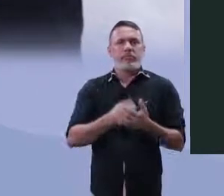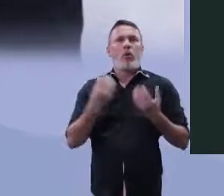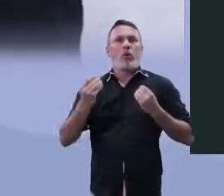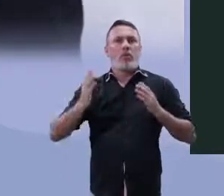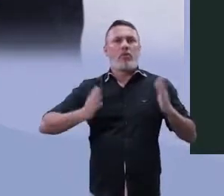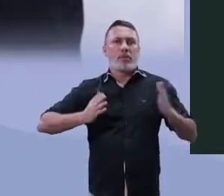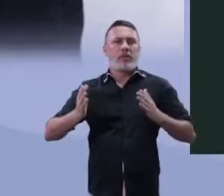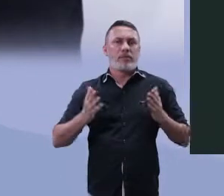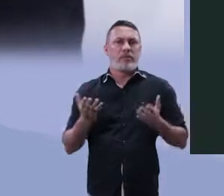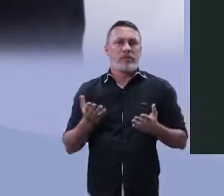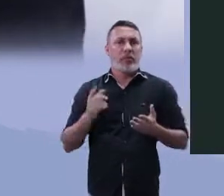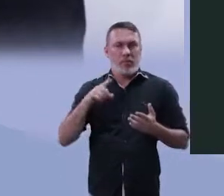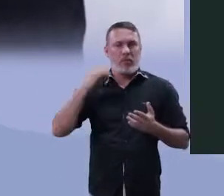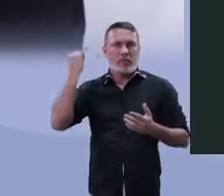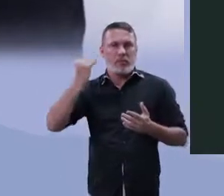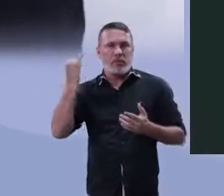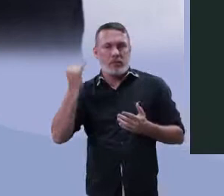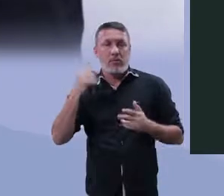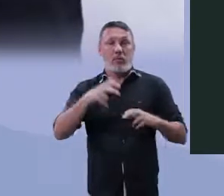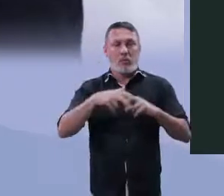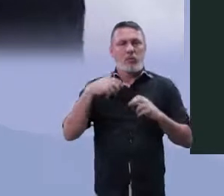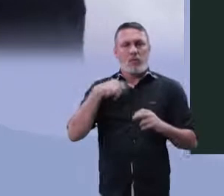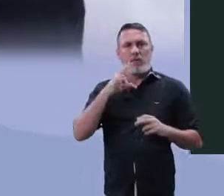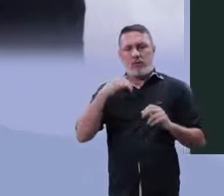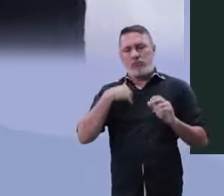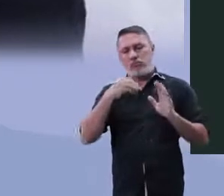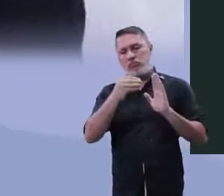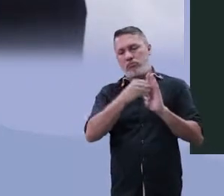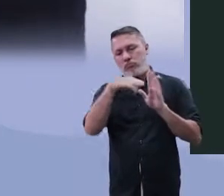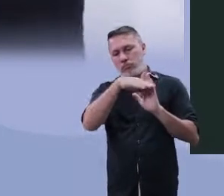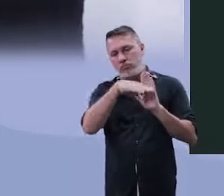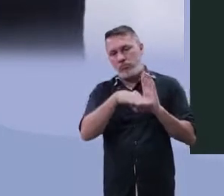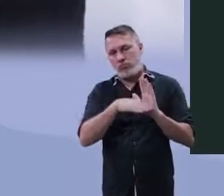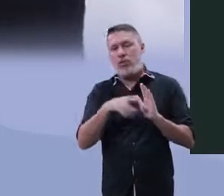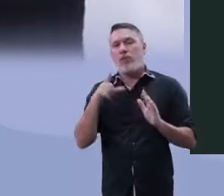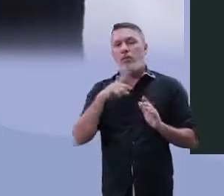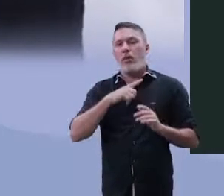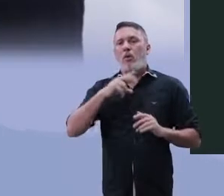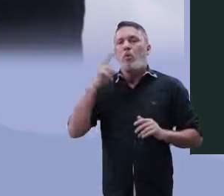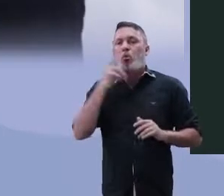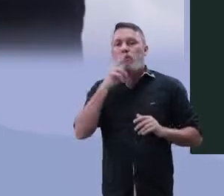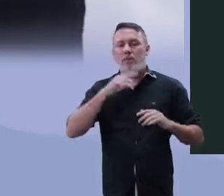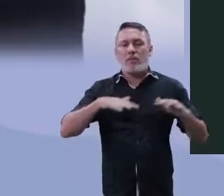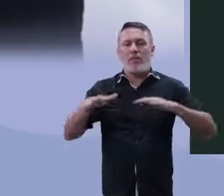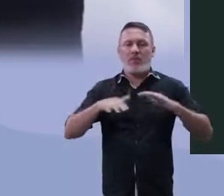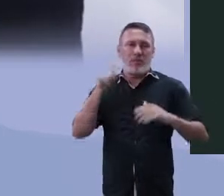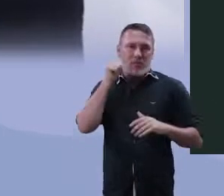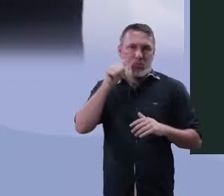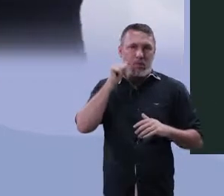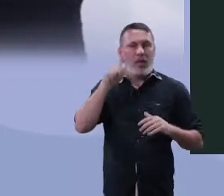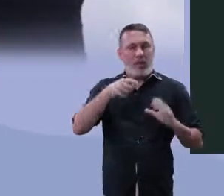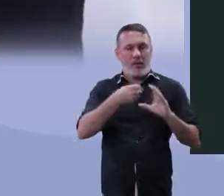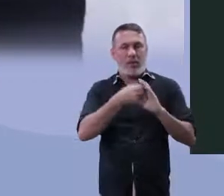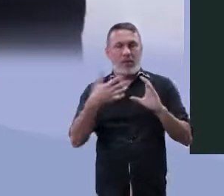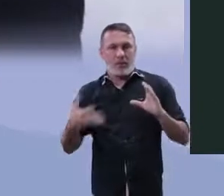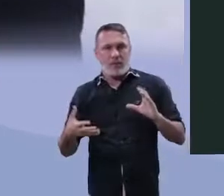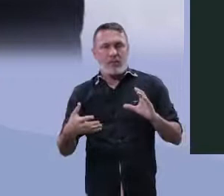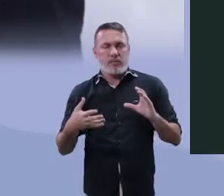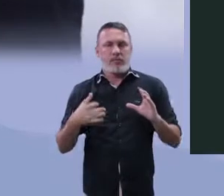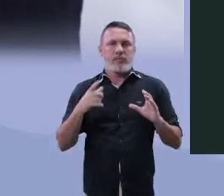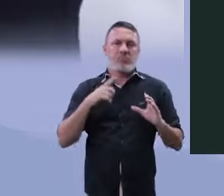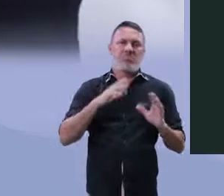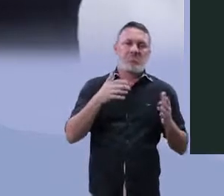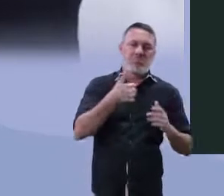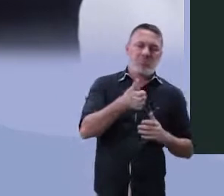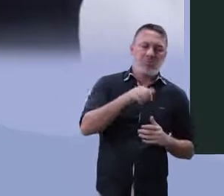assim, é bastante importante, tanto é que eu vou listar a emergência do movimento feminista, né, com essas